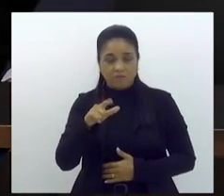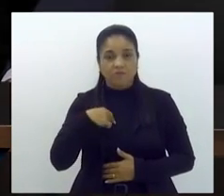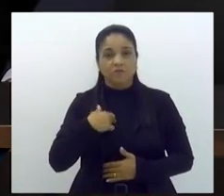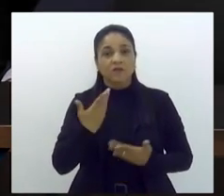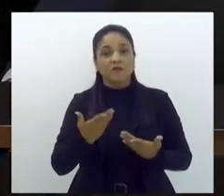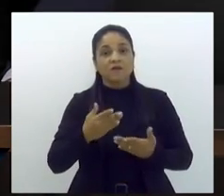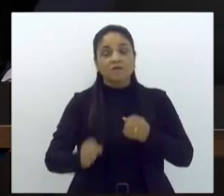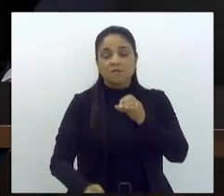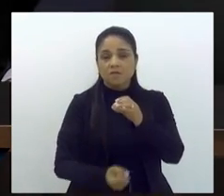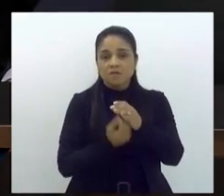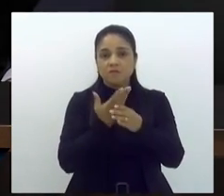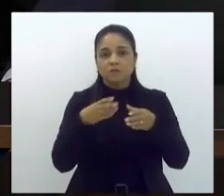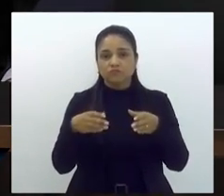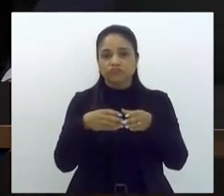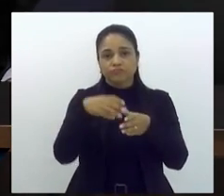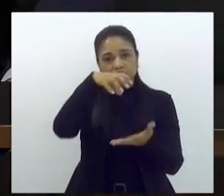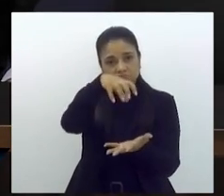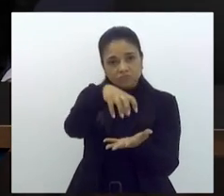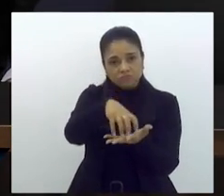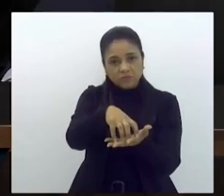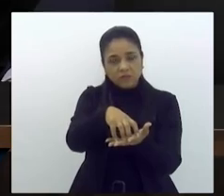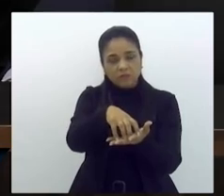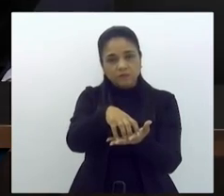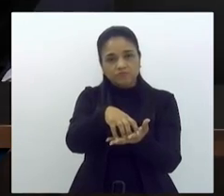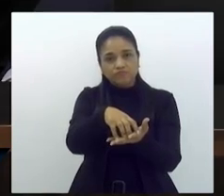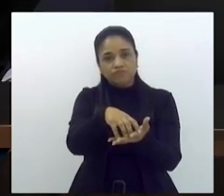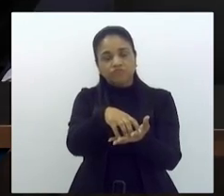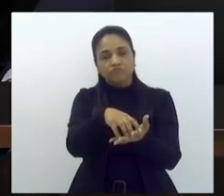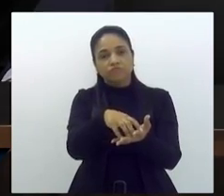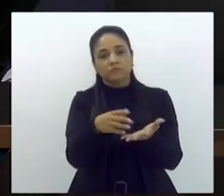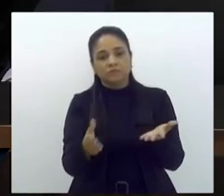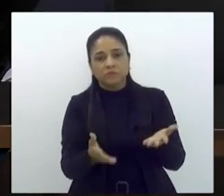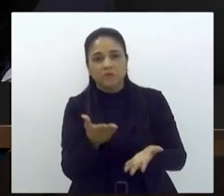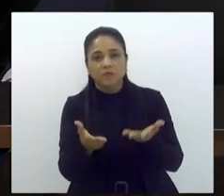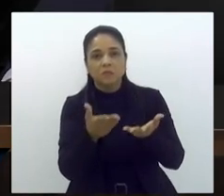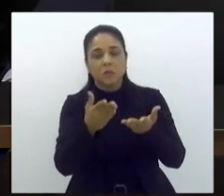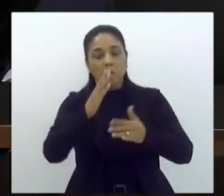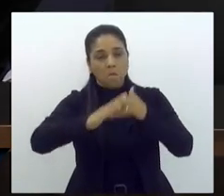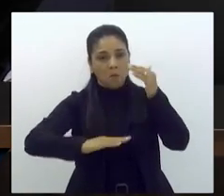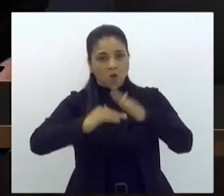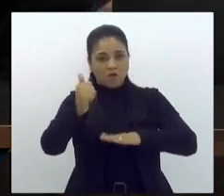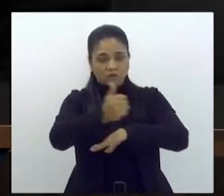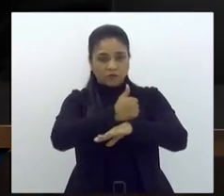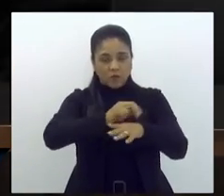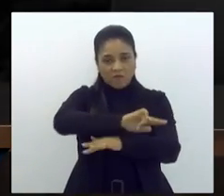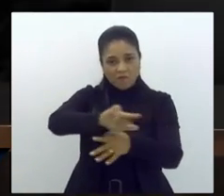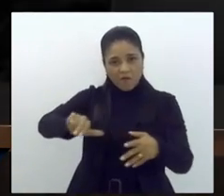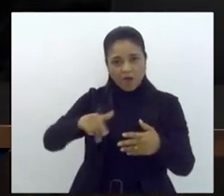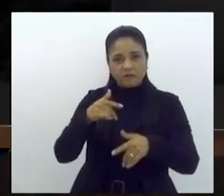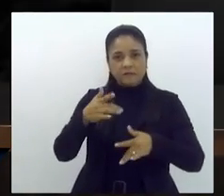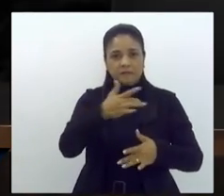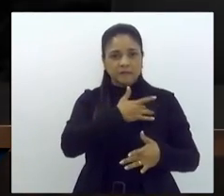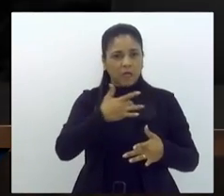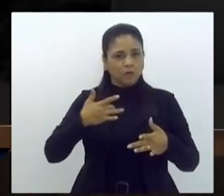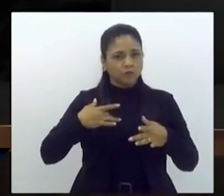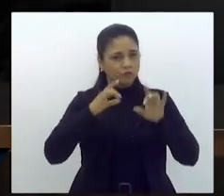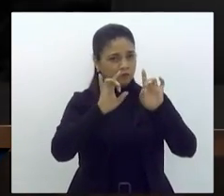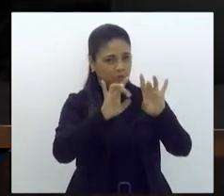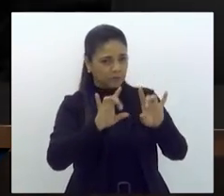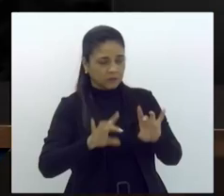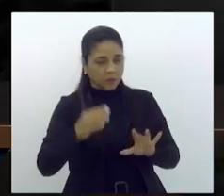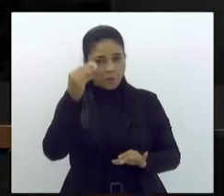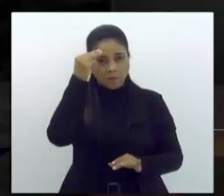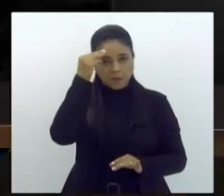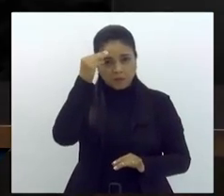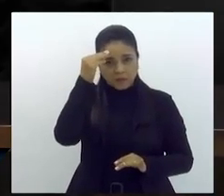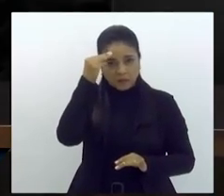dispõe sobre a criação de um Centro de Atendimento multiprofissional especializado em Saúde Mental de habilitação e